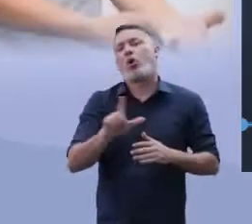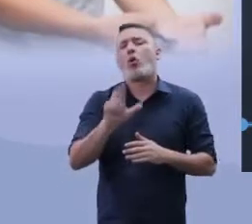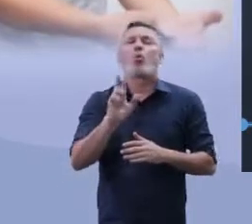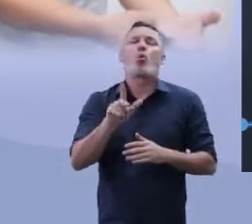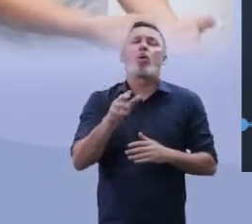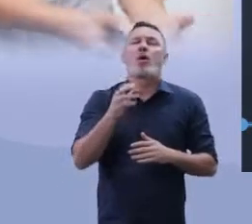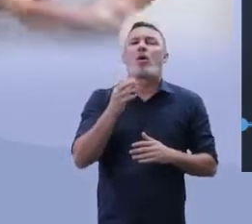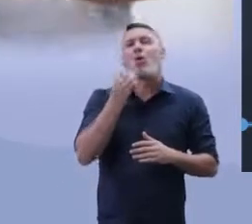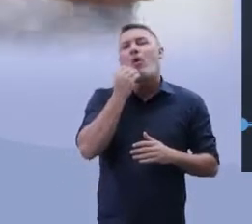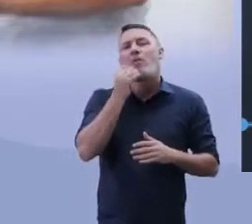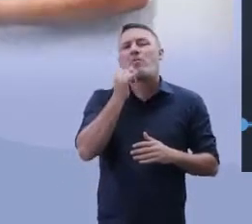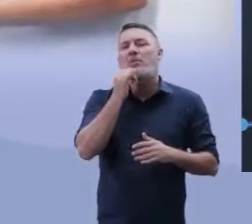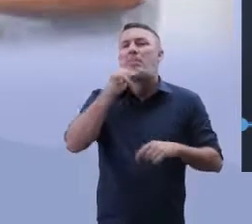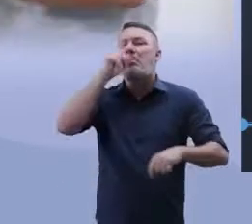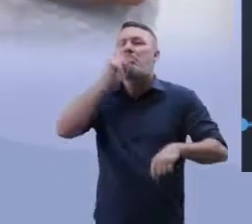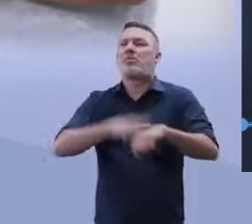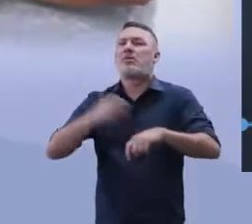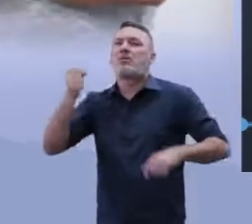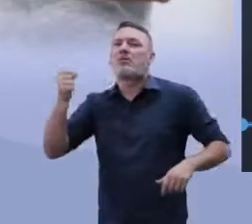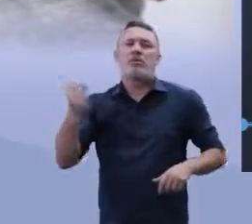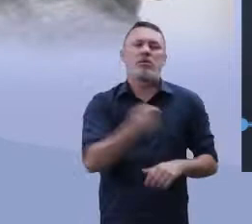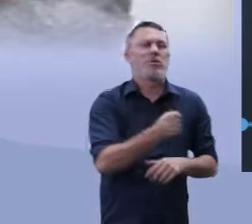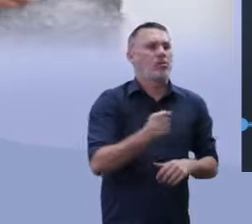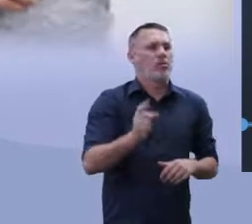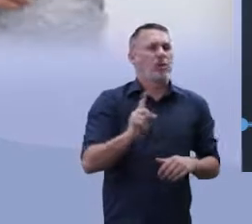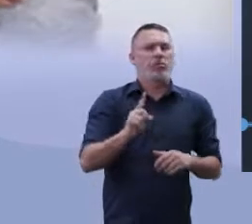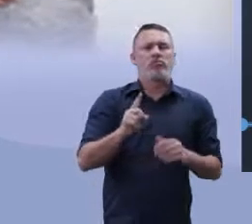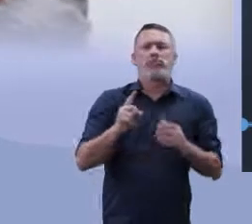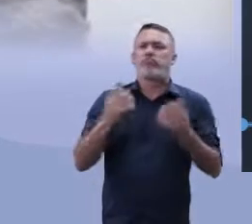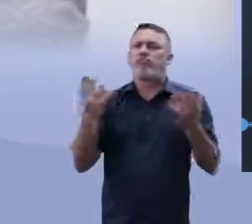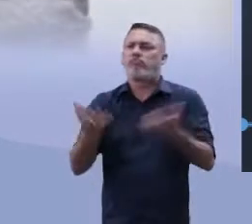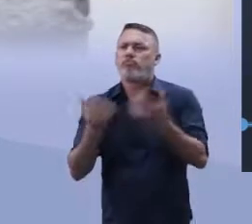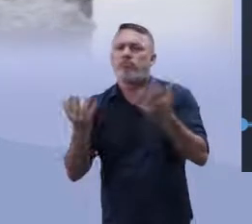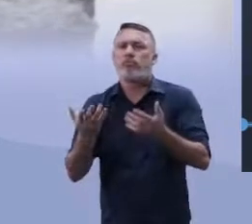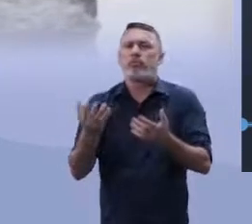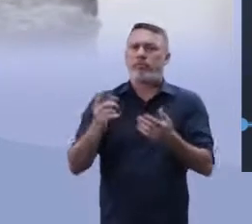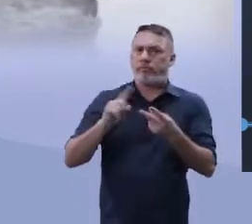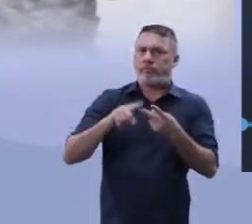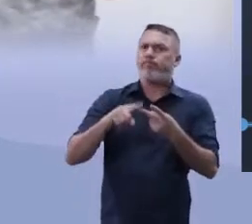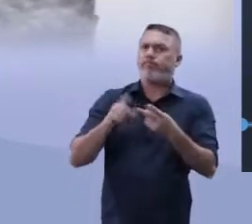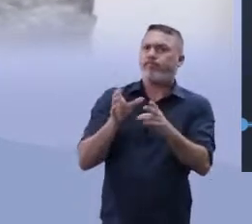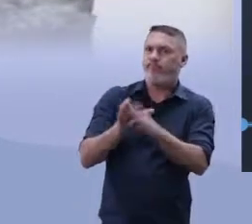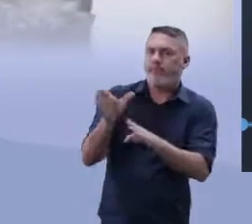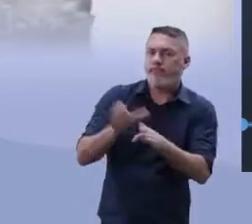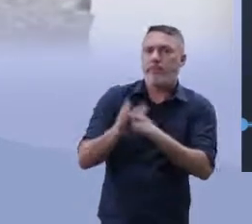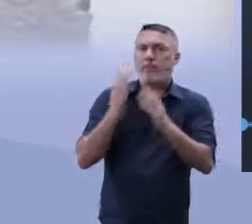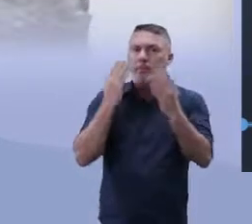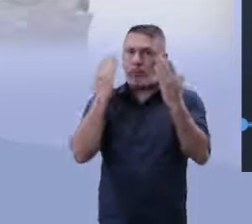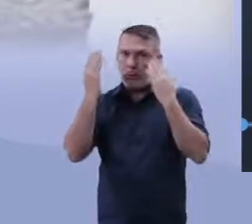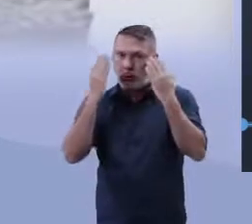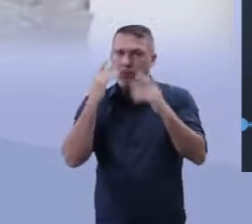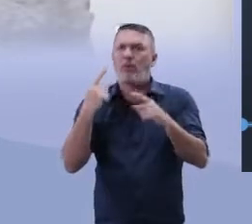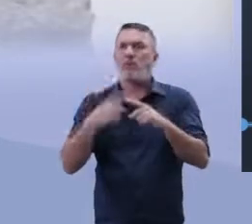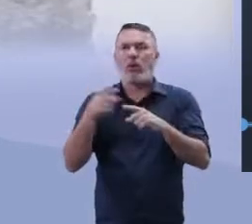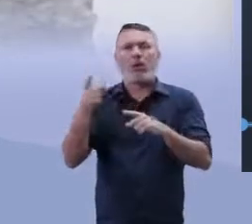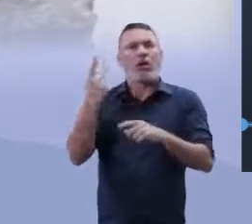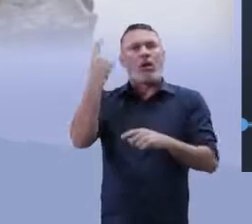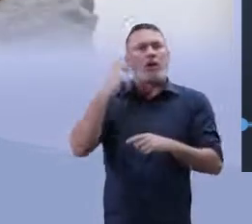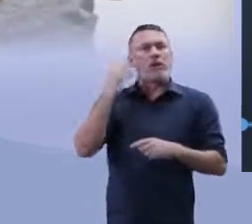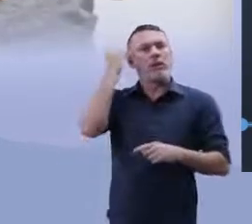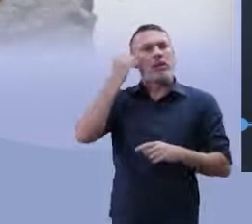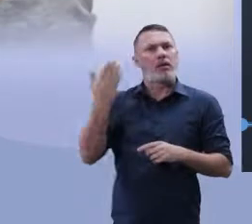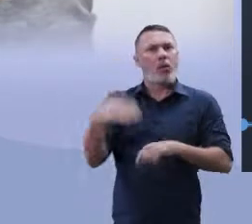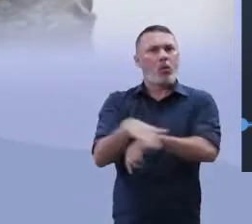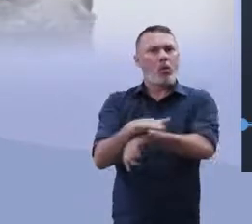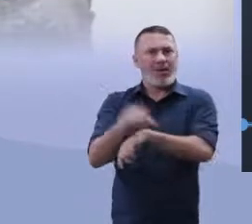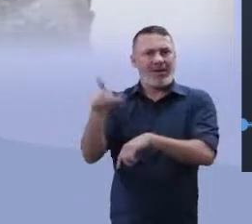pegar uma pessoa em situação de rua, colocar no trabalho, não. Eu preciso prepará-lo psicologicamente, porque olha o tanto de coisa que ele